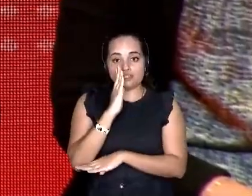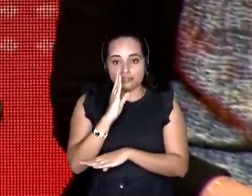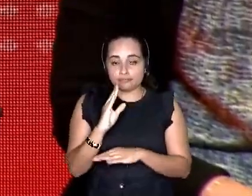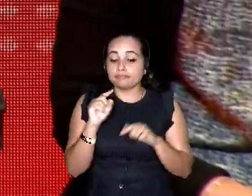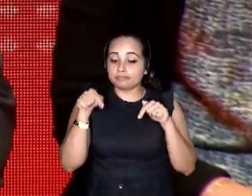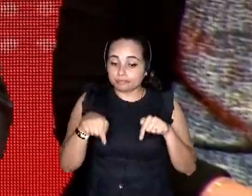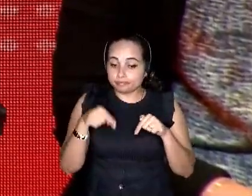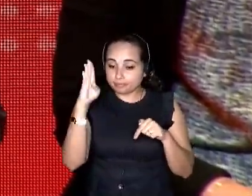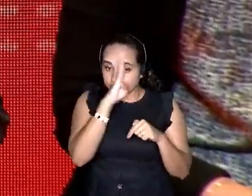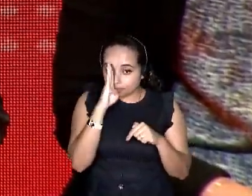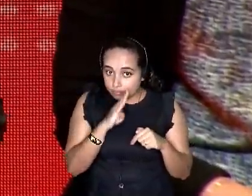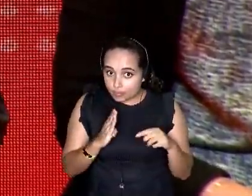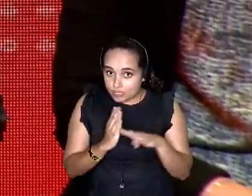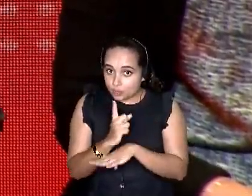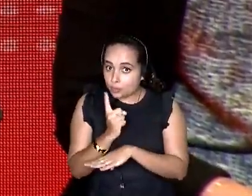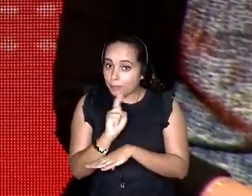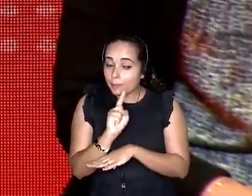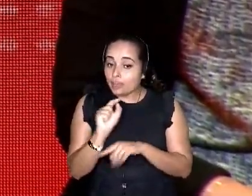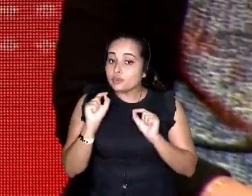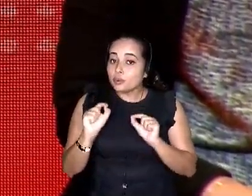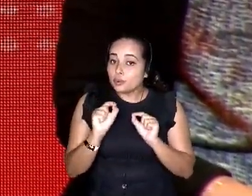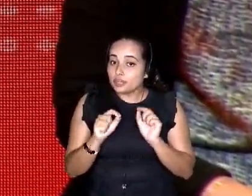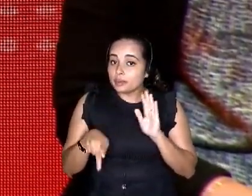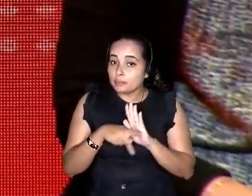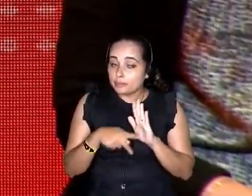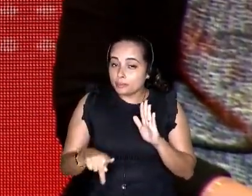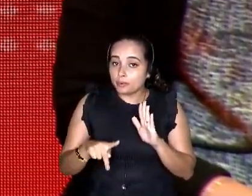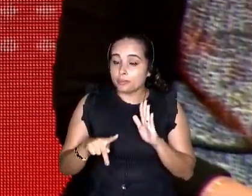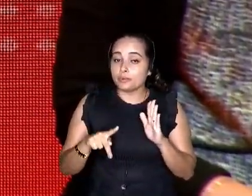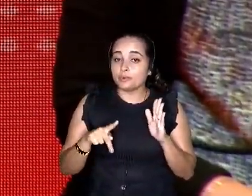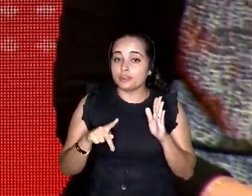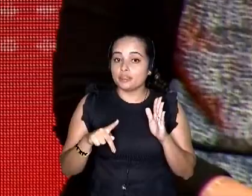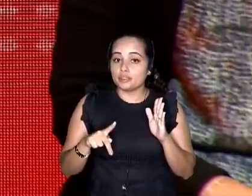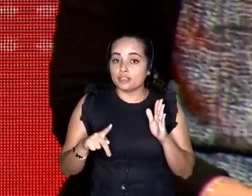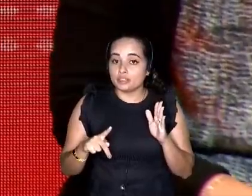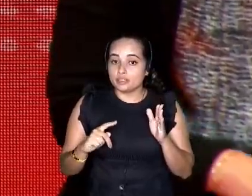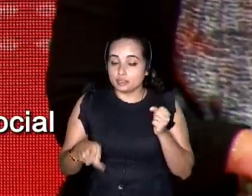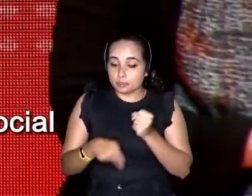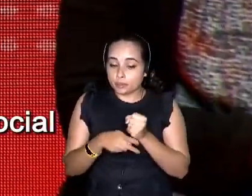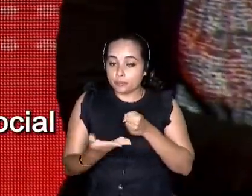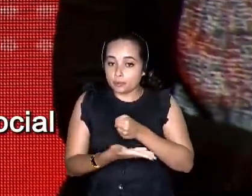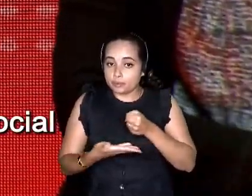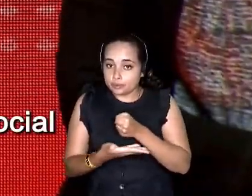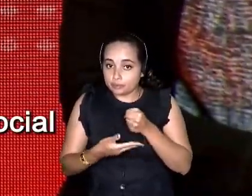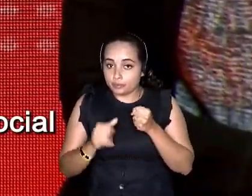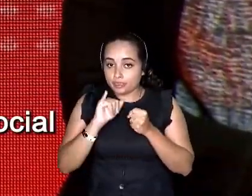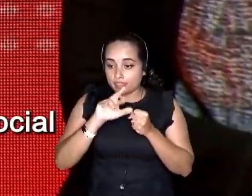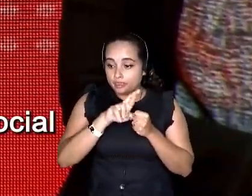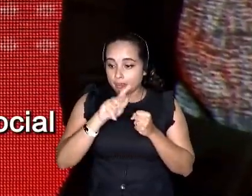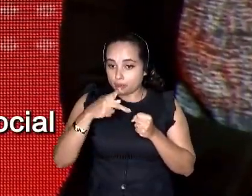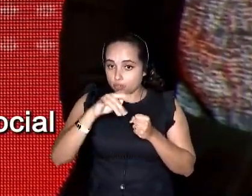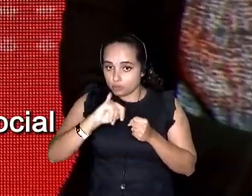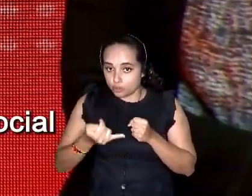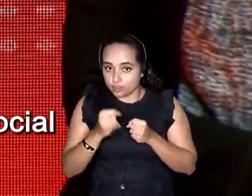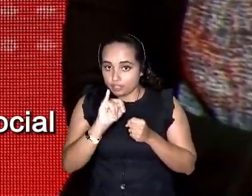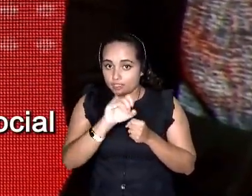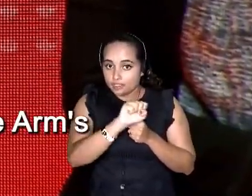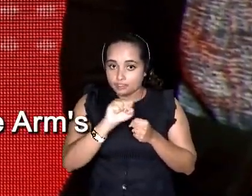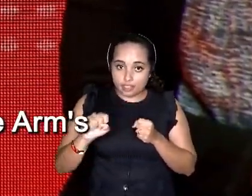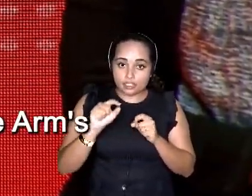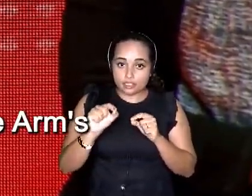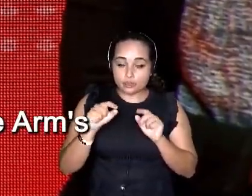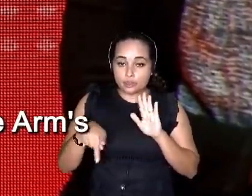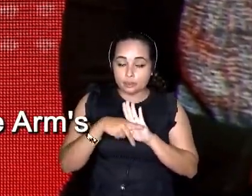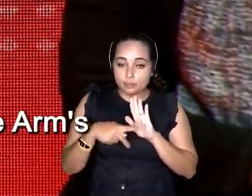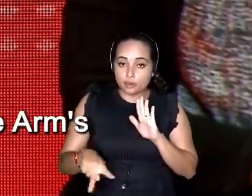o Brasil não passa por esse teste, para os seus resident-based taxes, o IRPJ e ACS, era justamente no